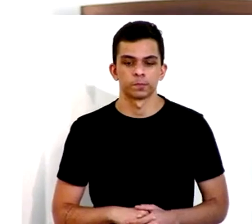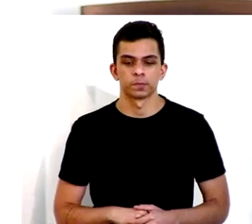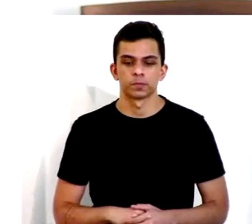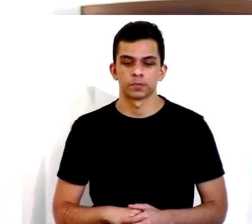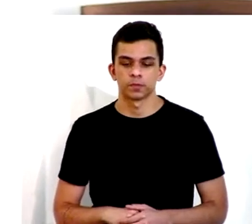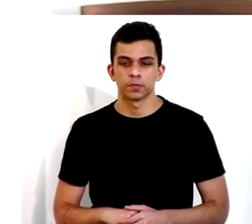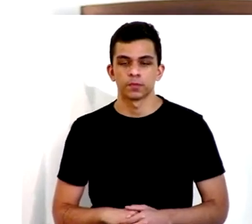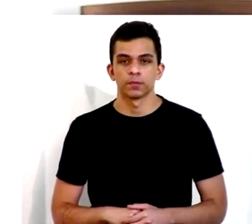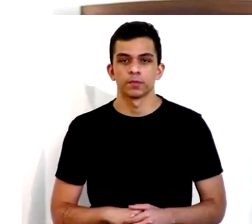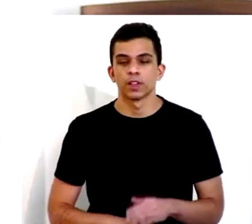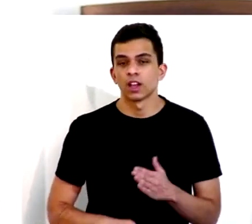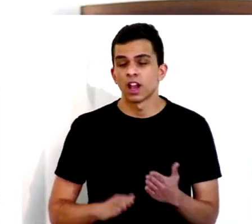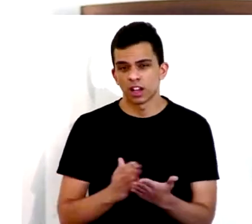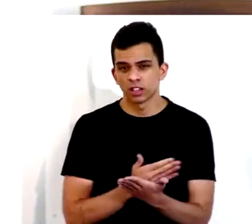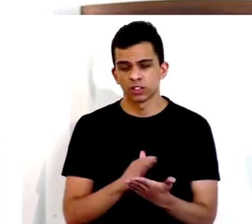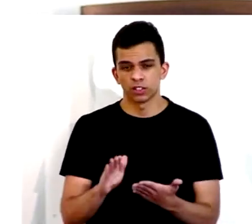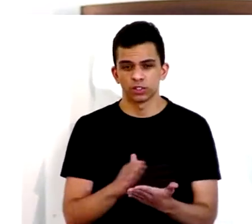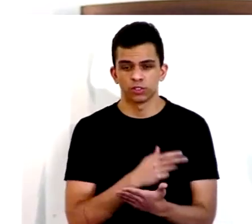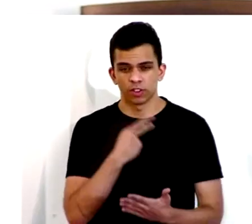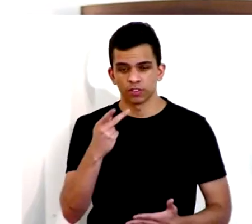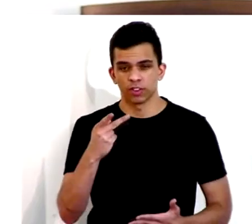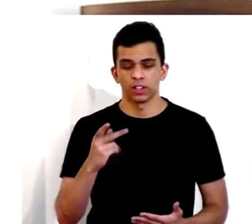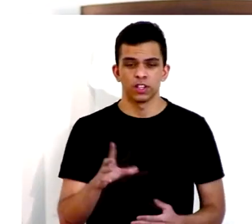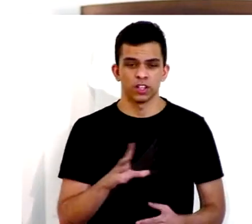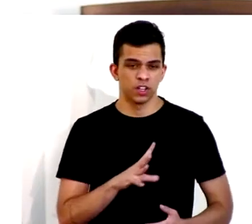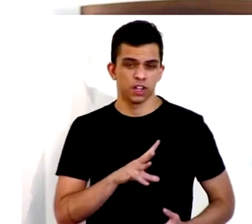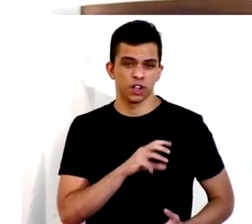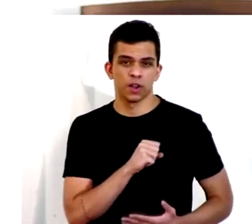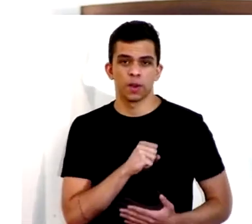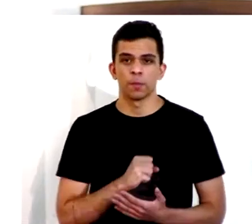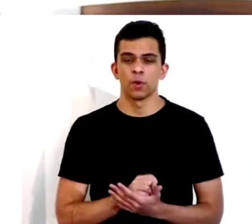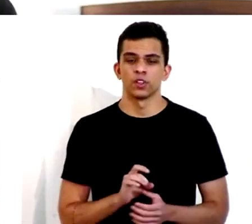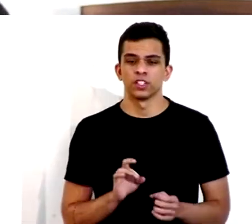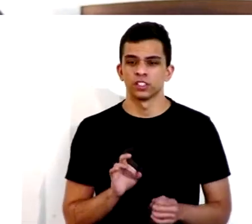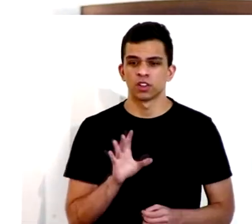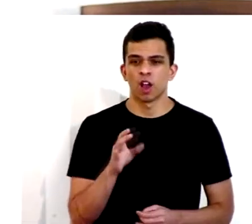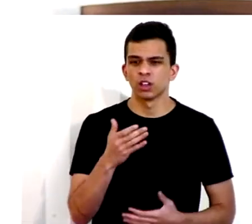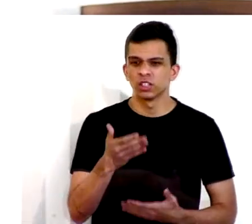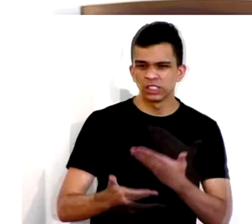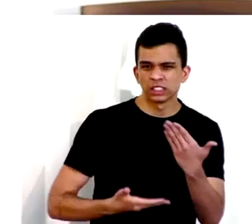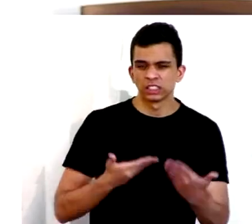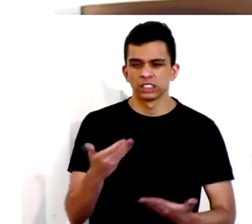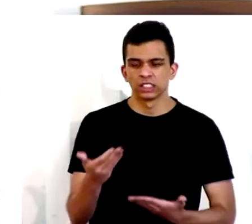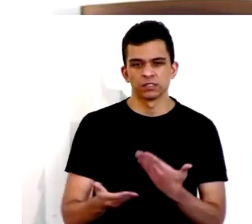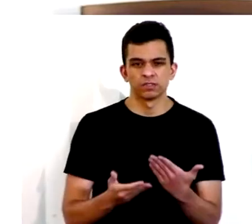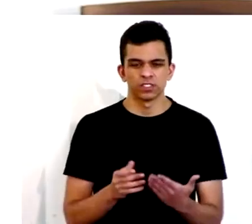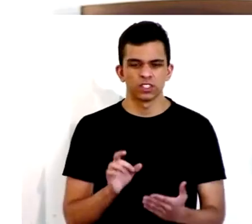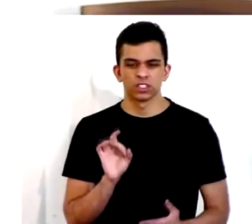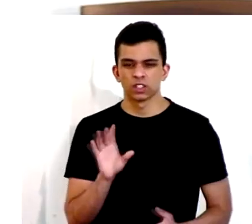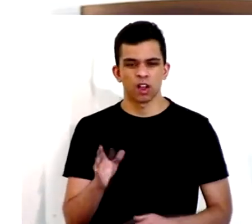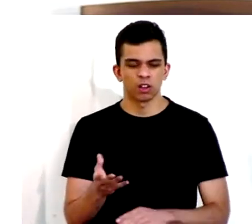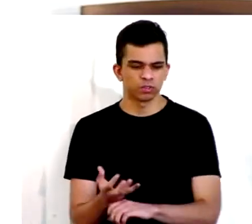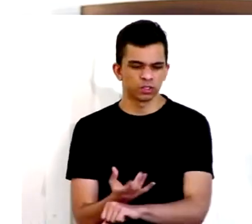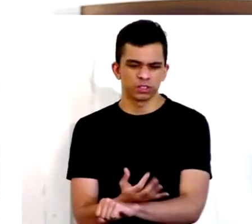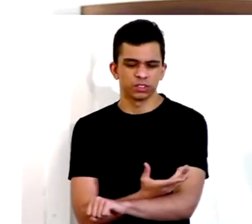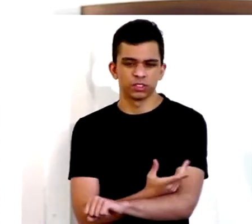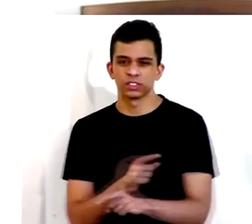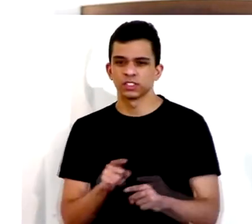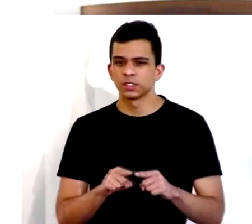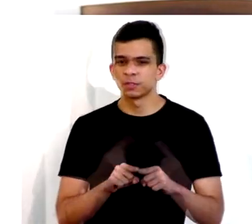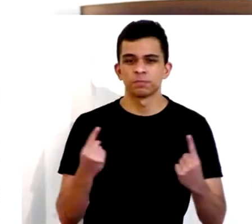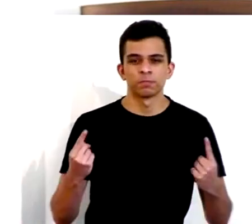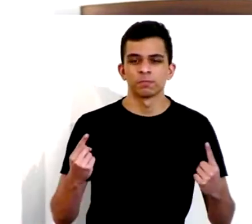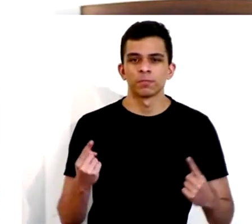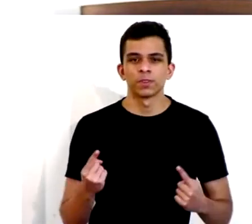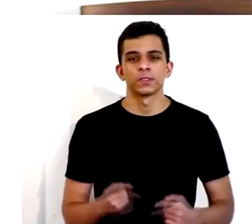de forma positiva, pronto, é amor. Por quê? Porque isso vai mexer no sentimento, tanto seu como dele, e isso vai